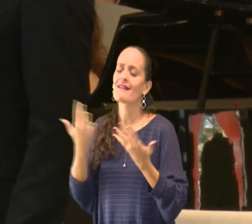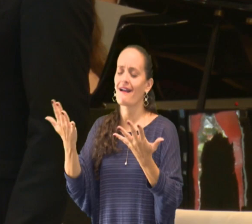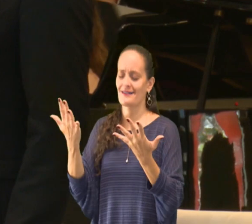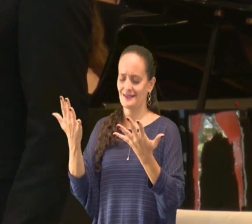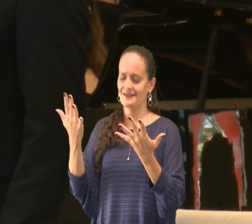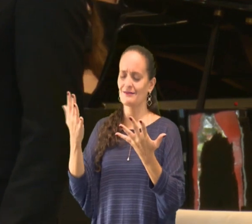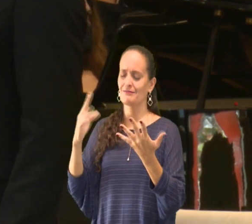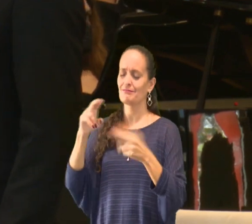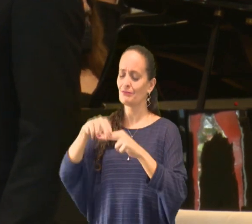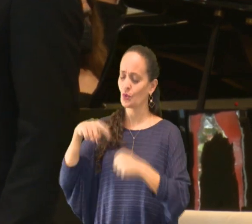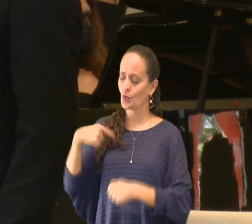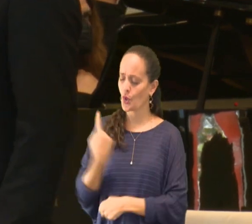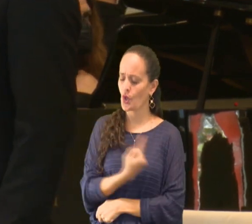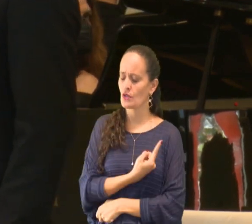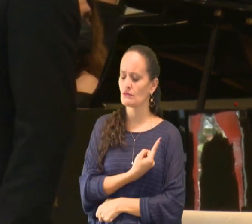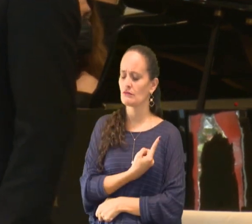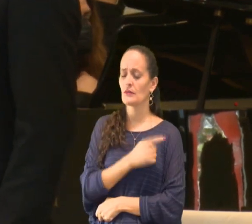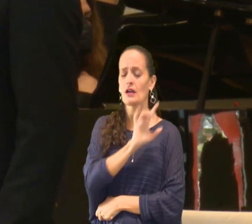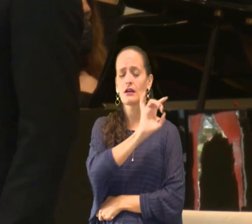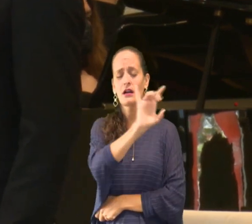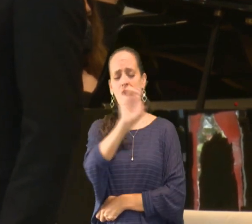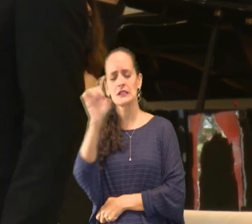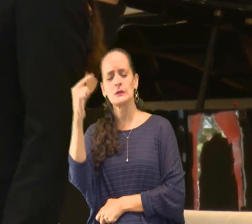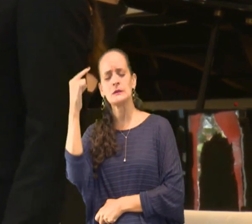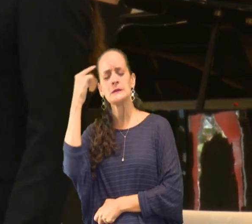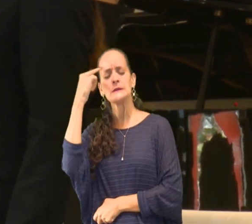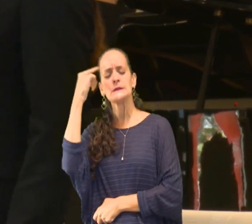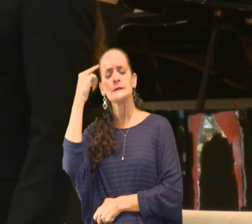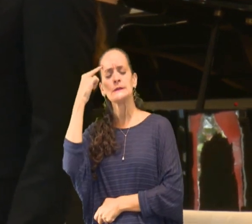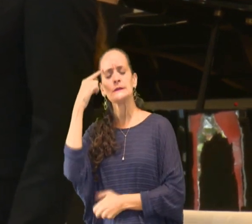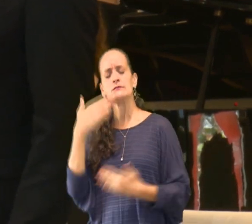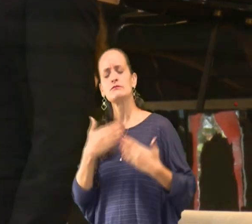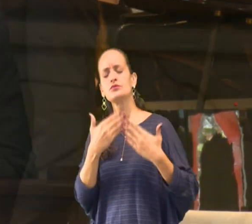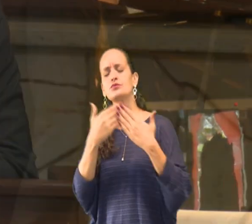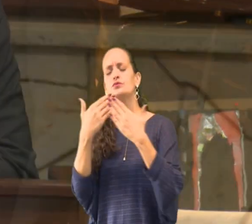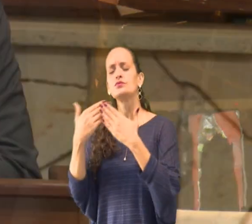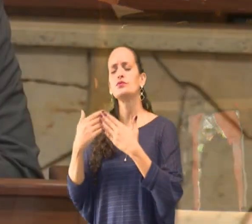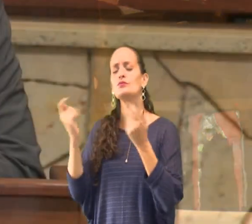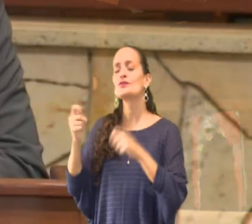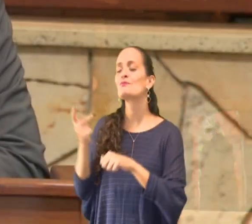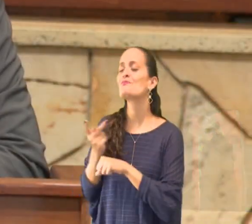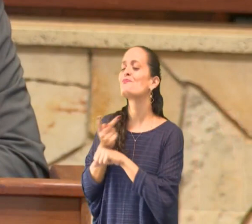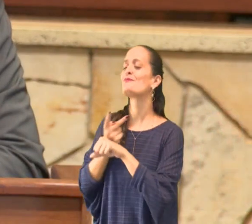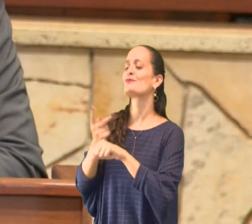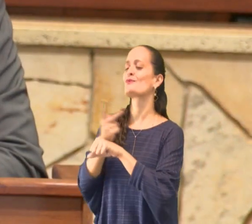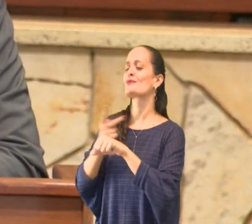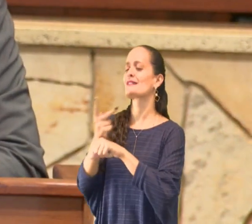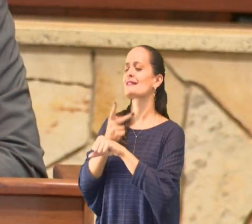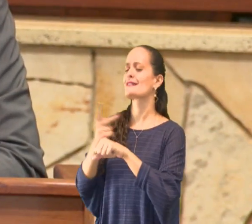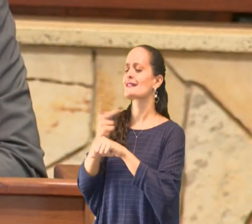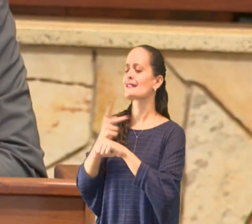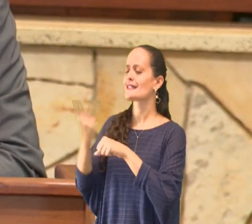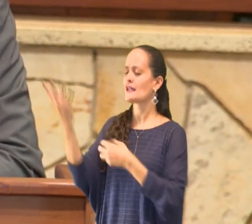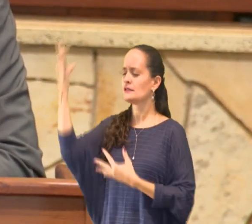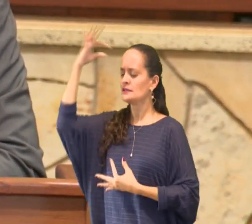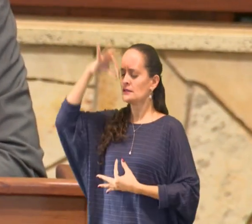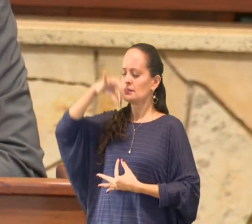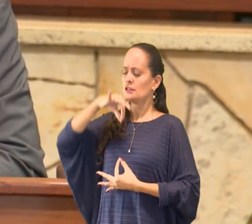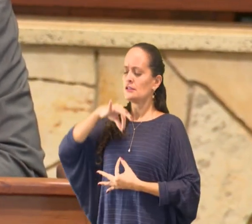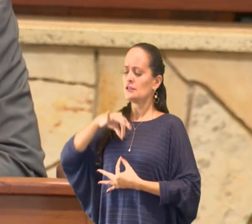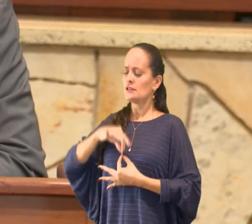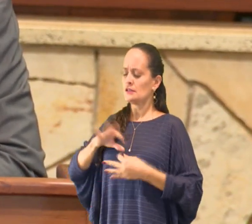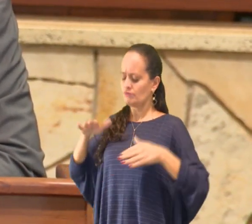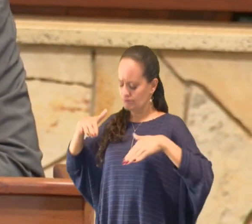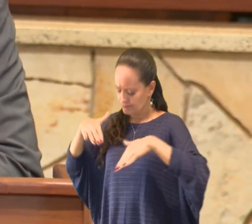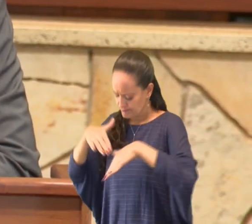e que cada um, ó Pai, nesta reflexão, esteja, ó Deus, buscando a tua presença, em reflexão, em atitude de